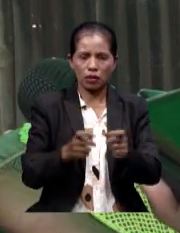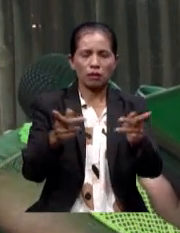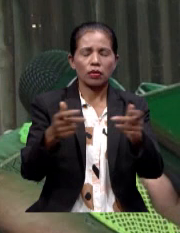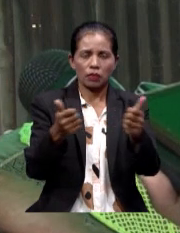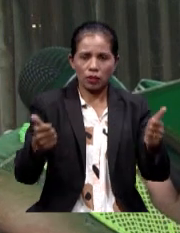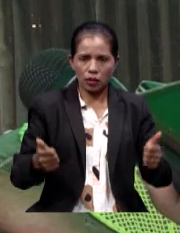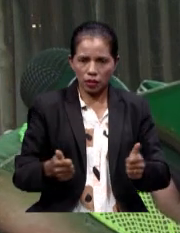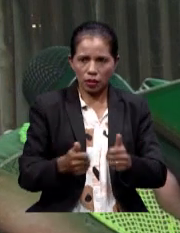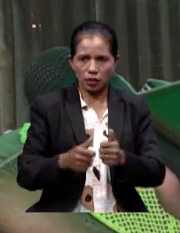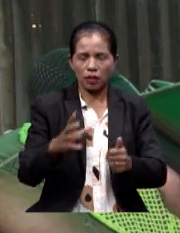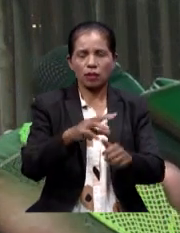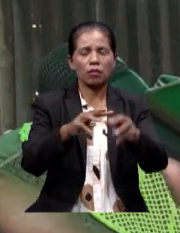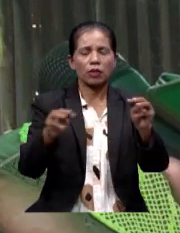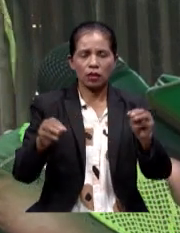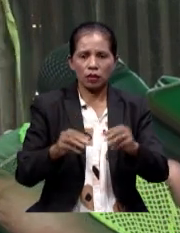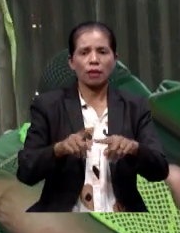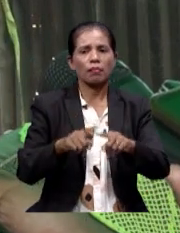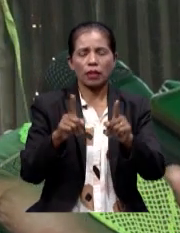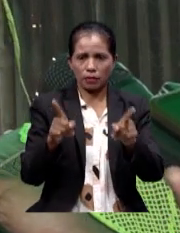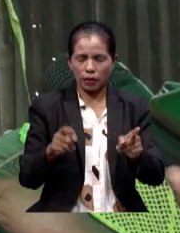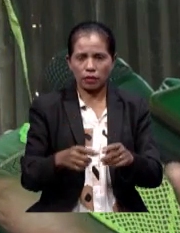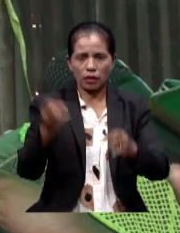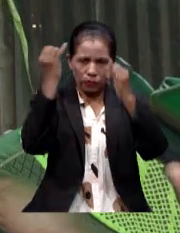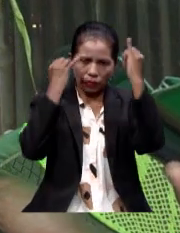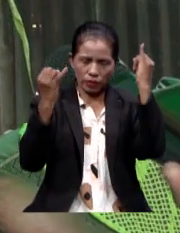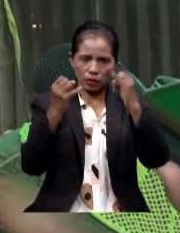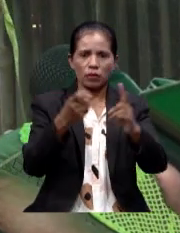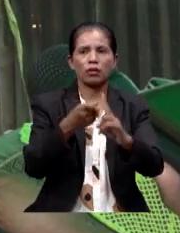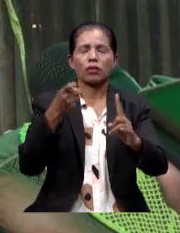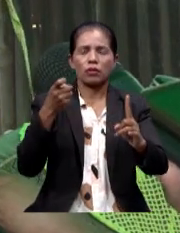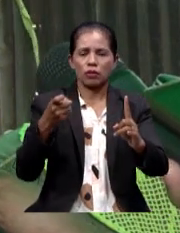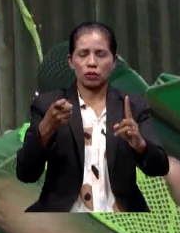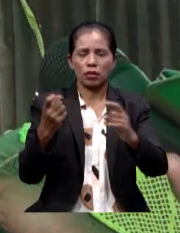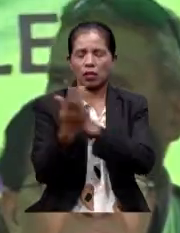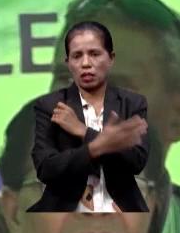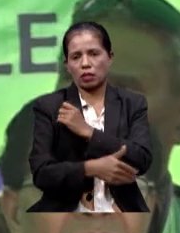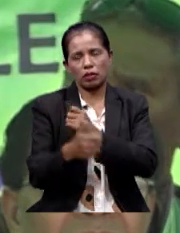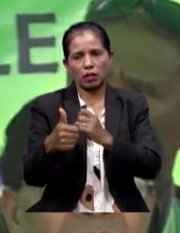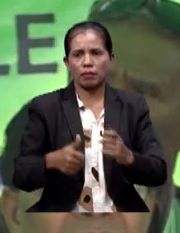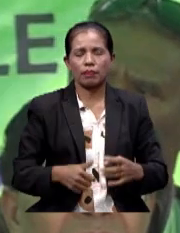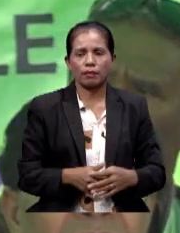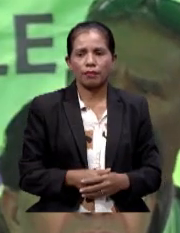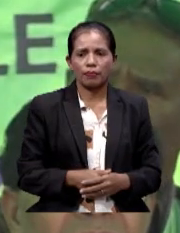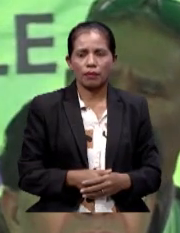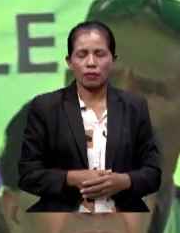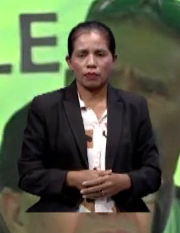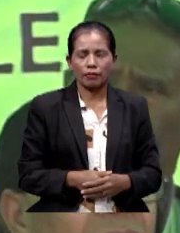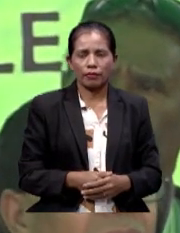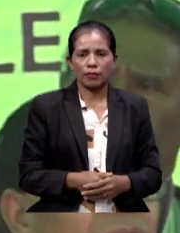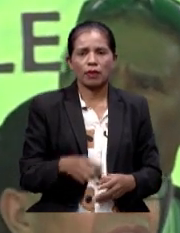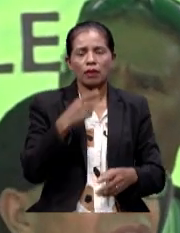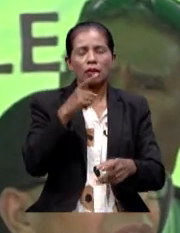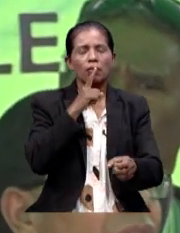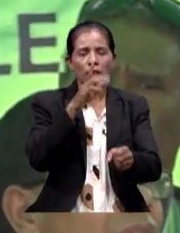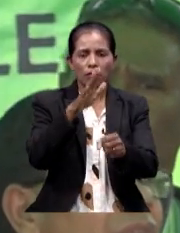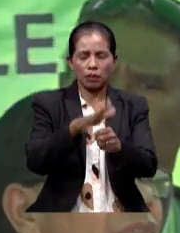lara e a município de lara, mas bem, mas informação não é bem, mas raio. Expedito mos promete se